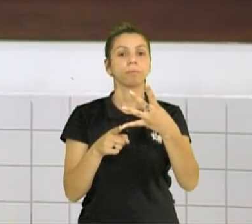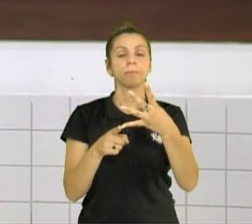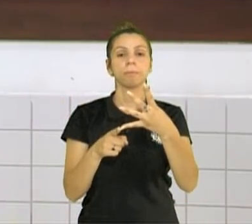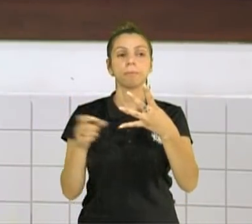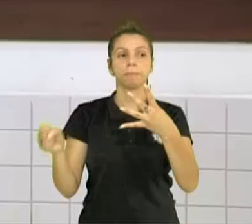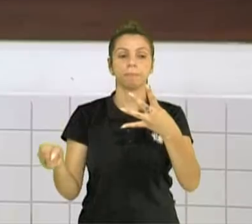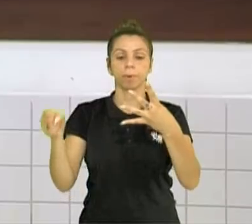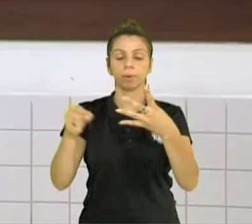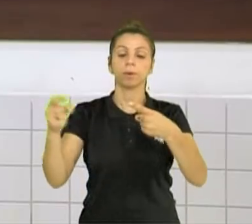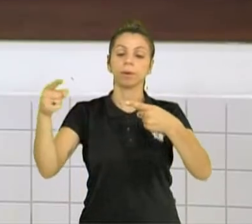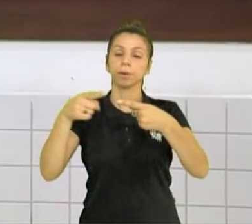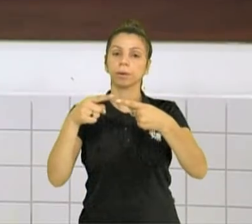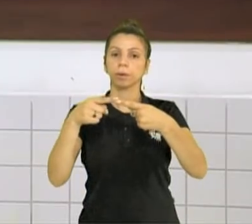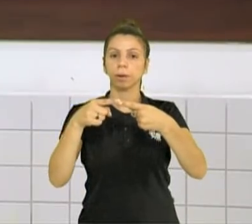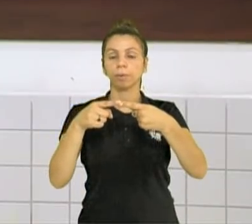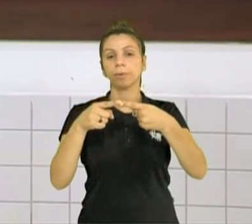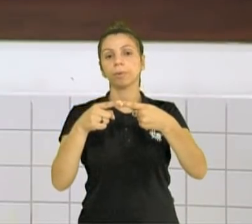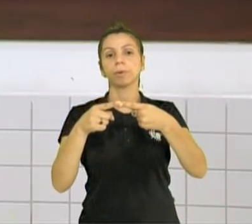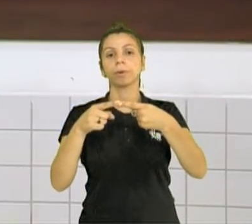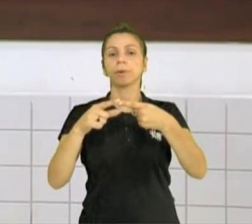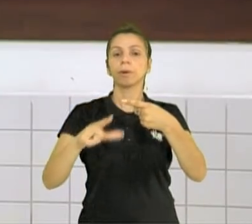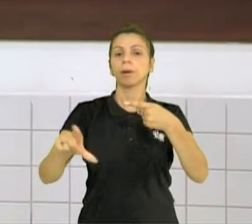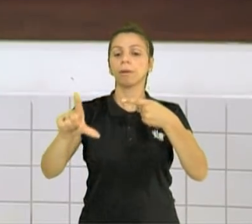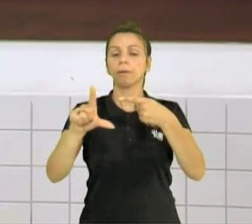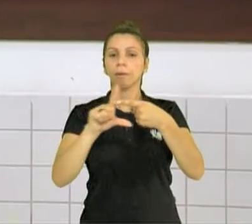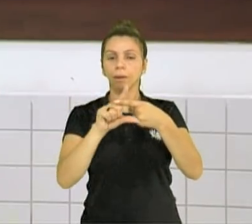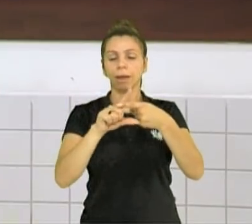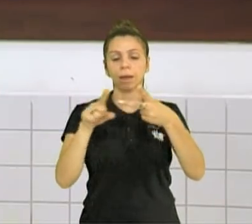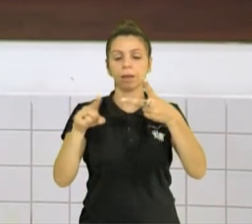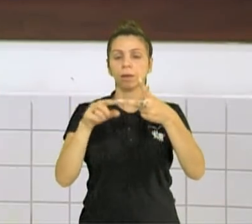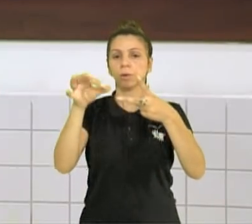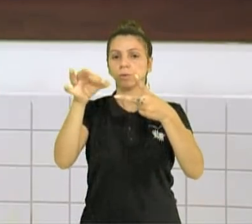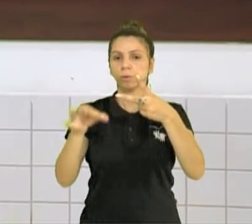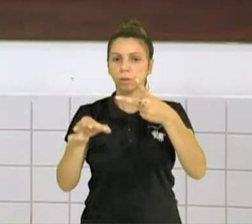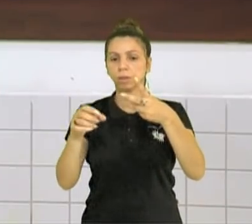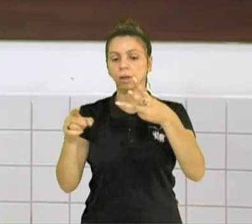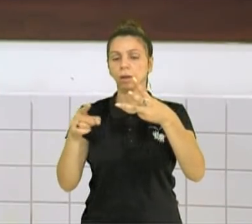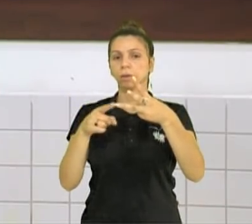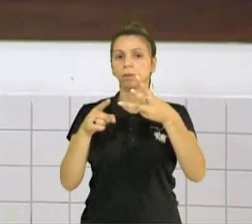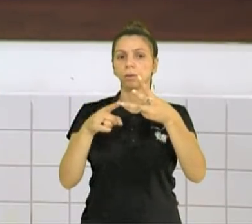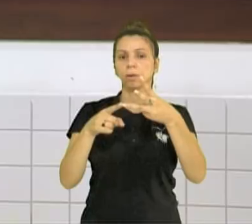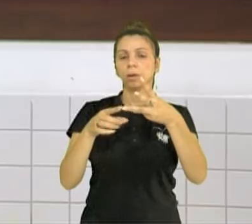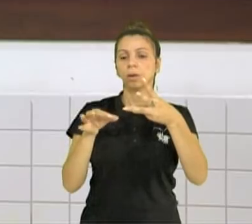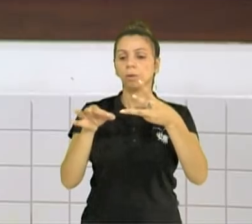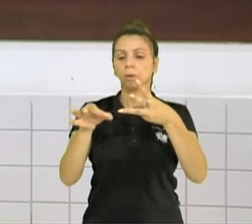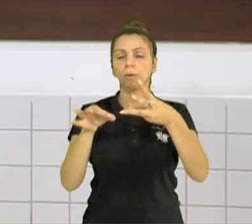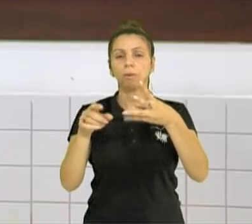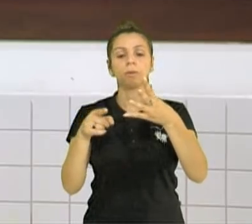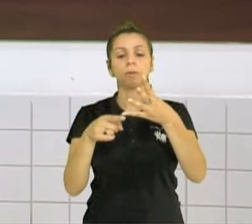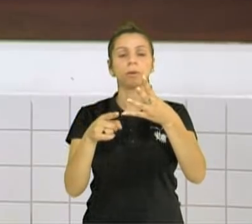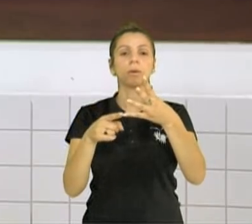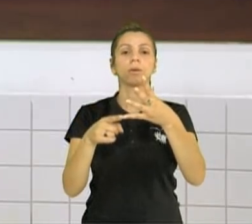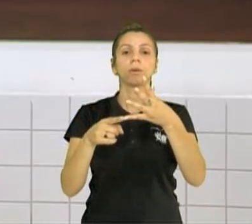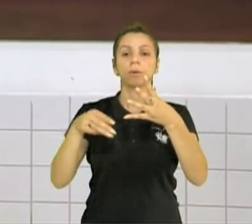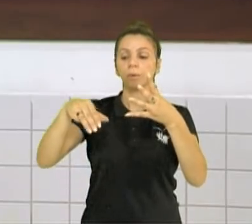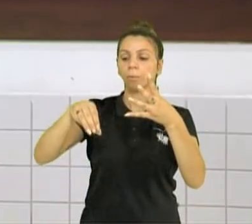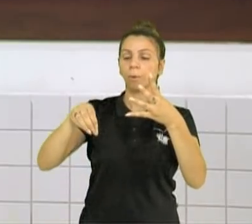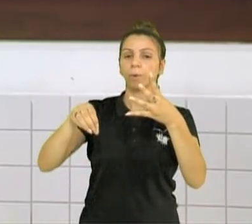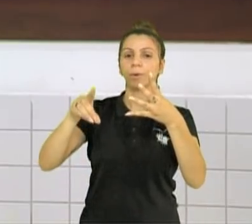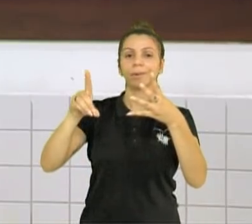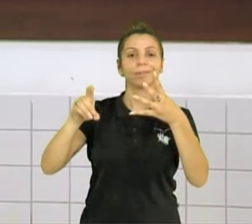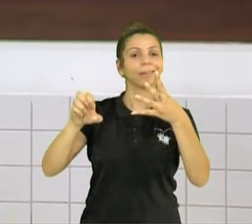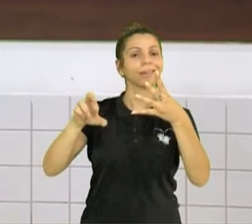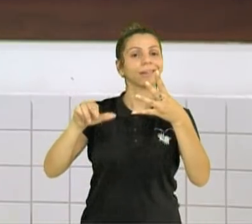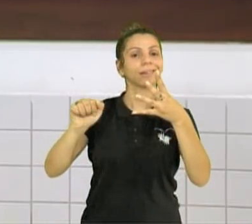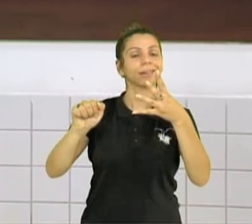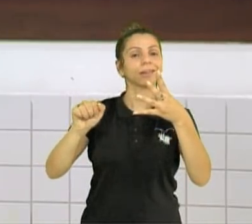O legislativo, o judiciário, o executivo, e tinha um quarto poder, sim, chamado moderador, de uso exclusivo do imperador Dom